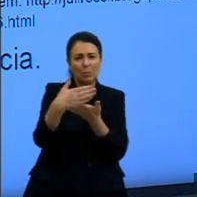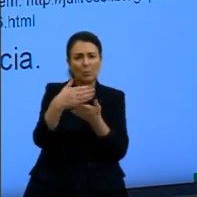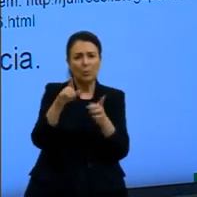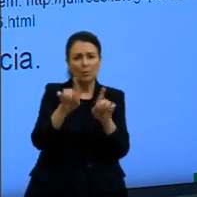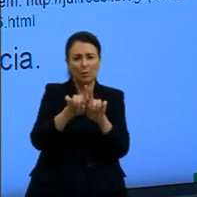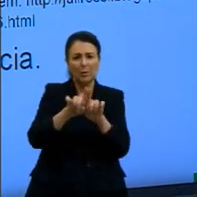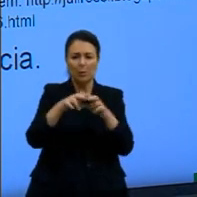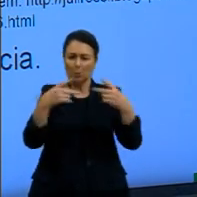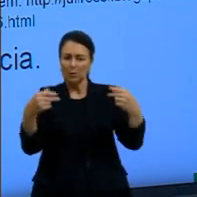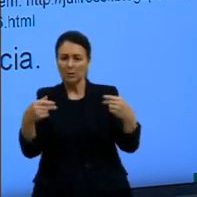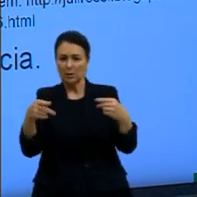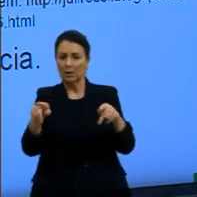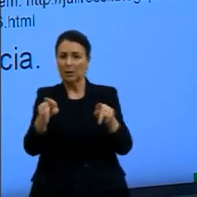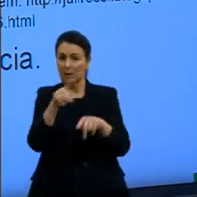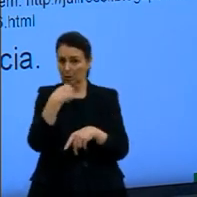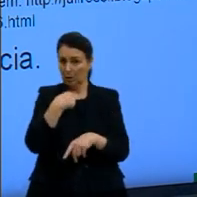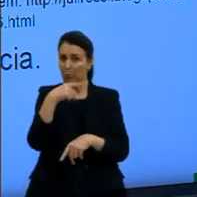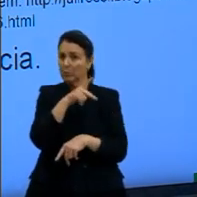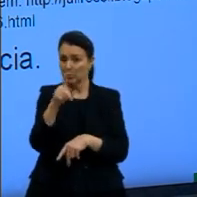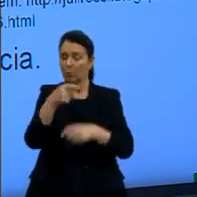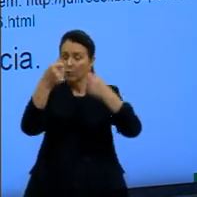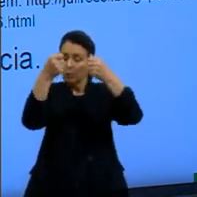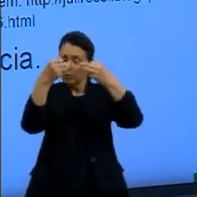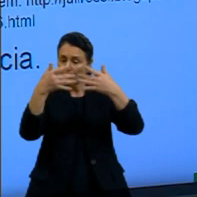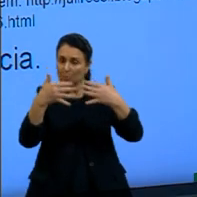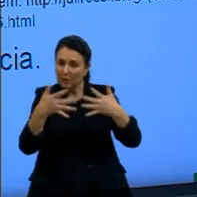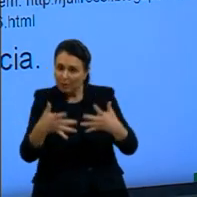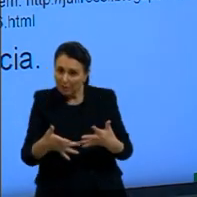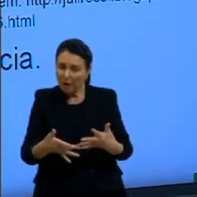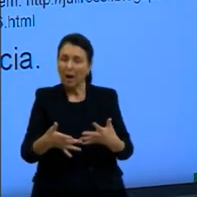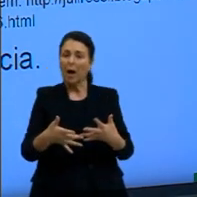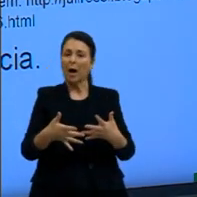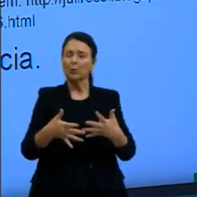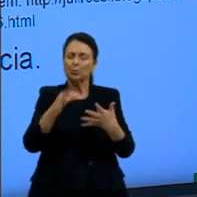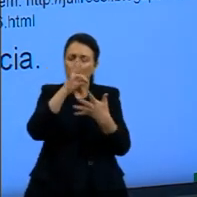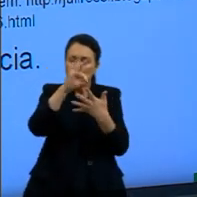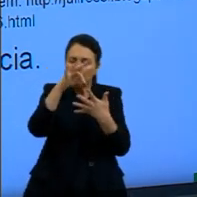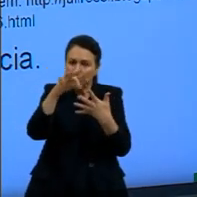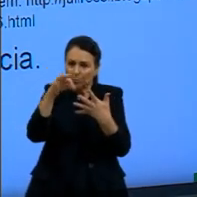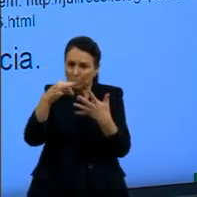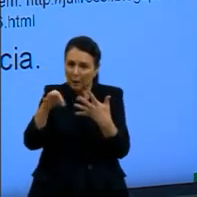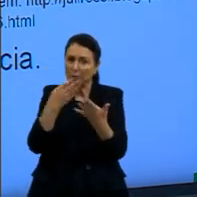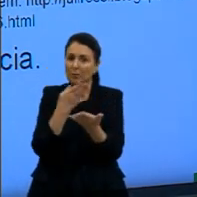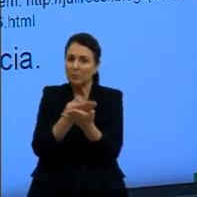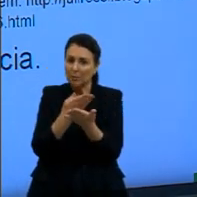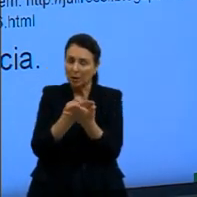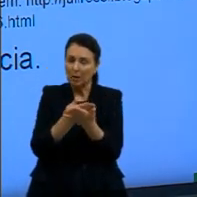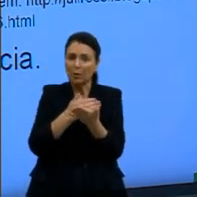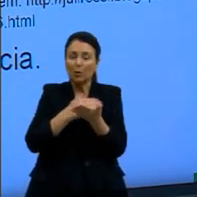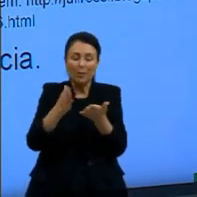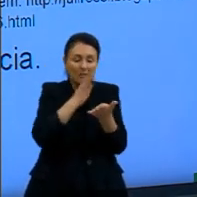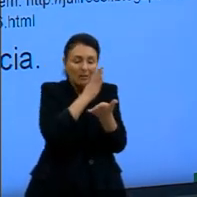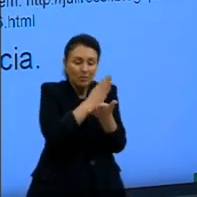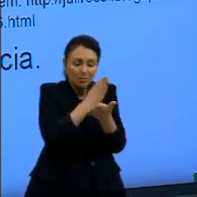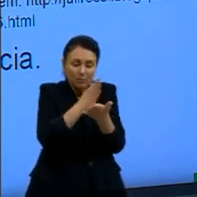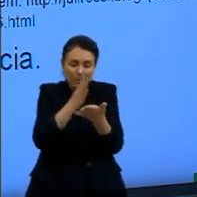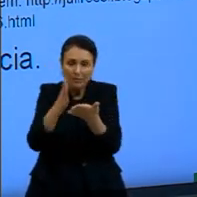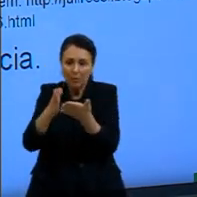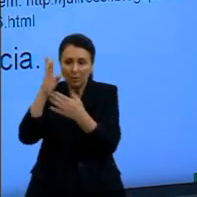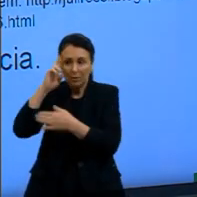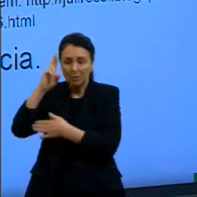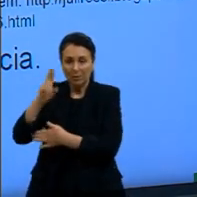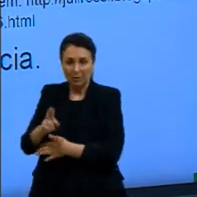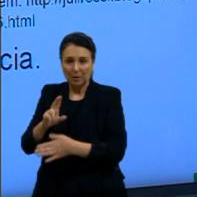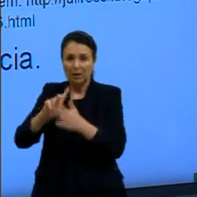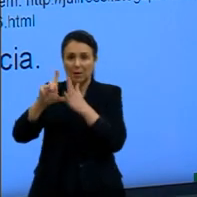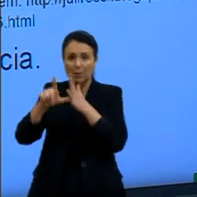fatores nós iremos acompanhar em esmiuçar durante essas aulas é que começa essa divisão e essa racionalização e